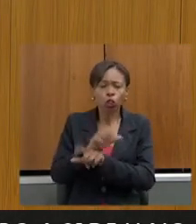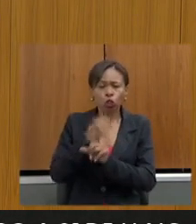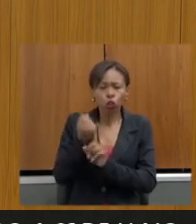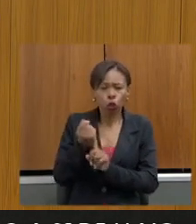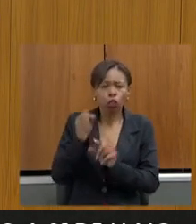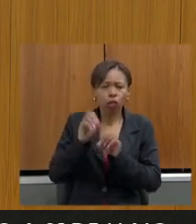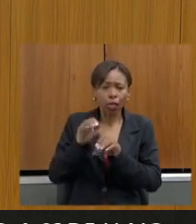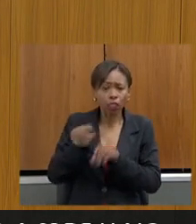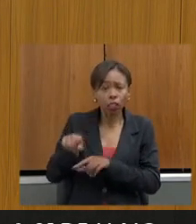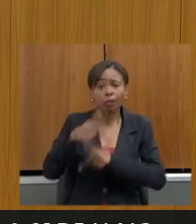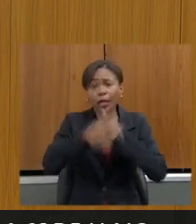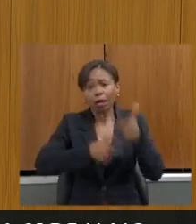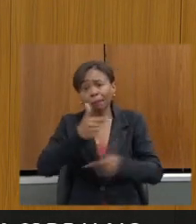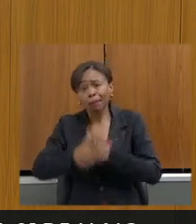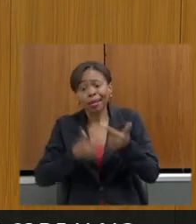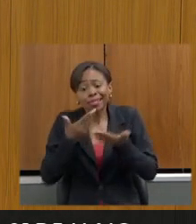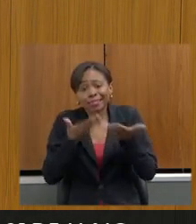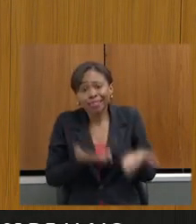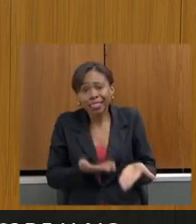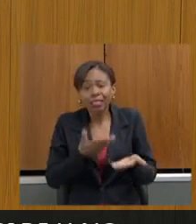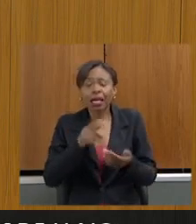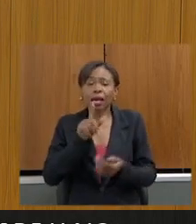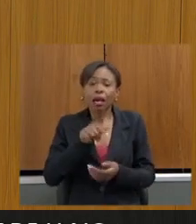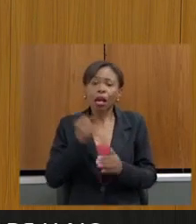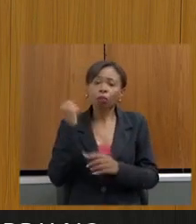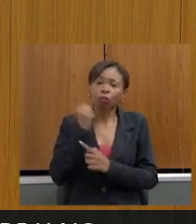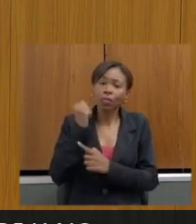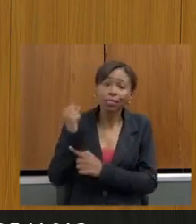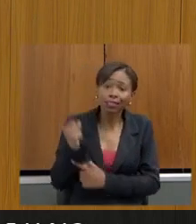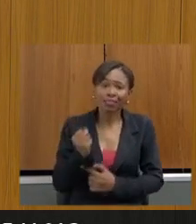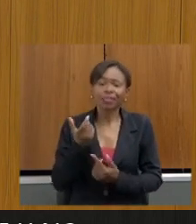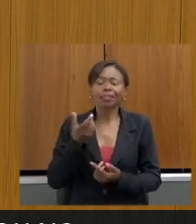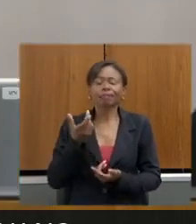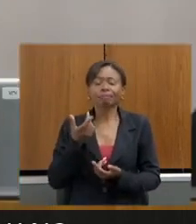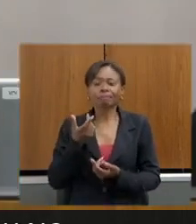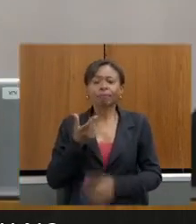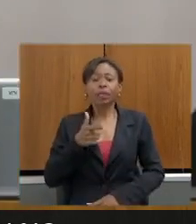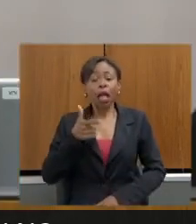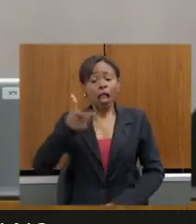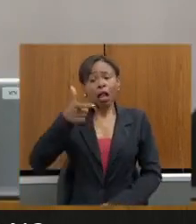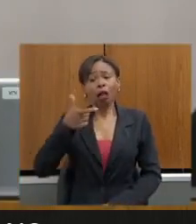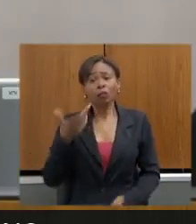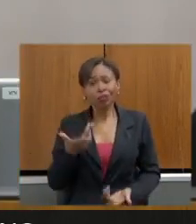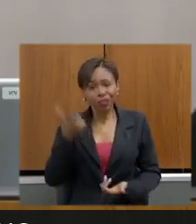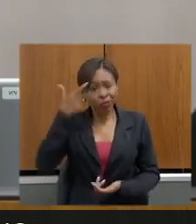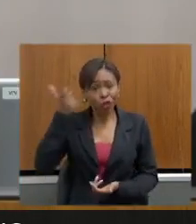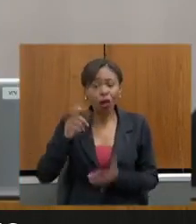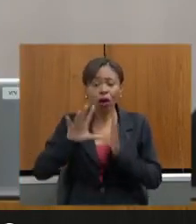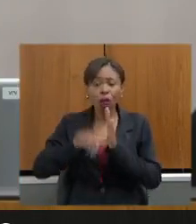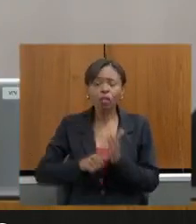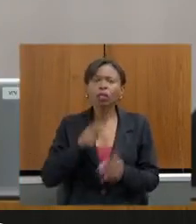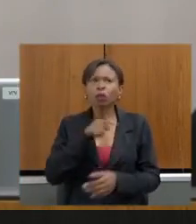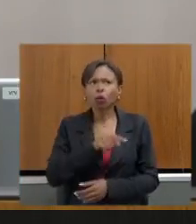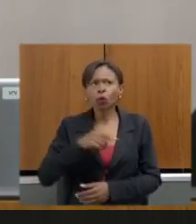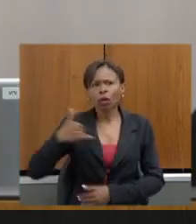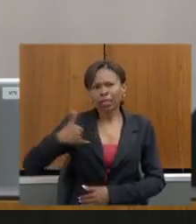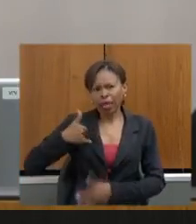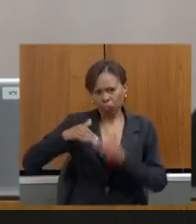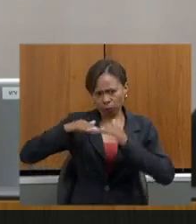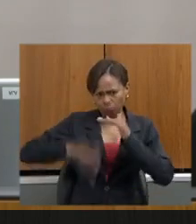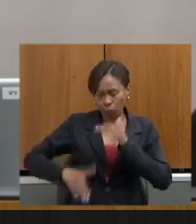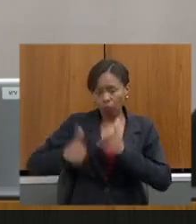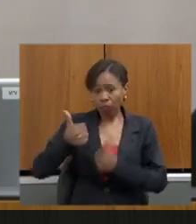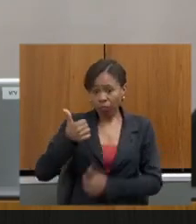tempo todo obtidos a torcidas para começar Doutor Samir você pode pegar o menor de 17 anos